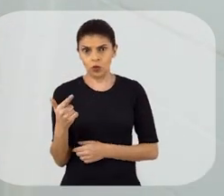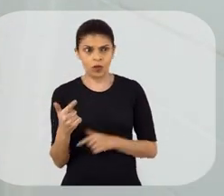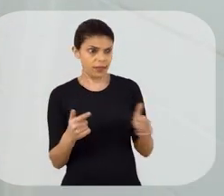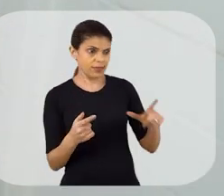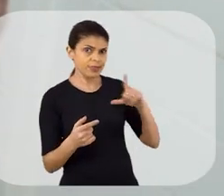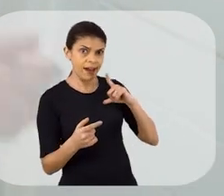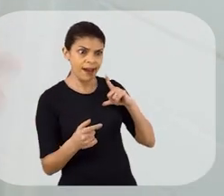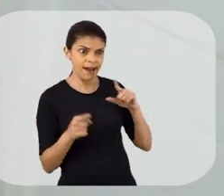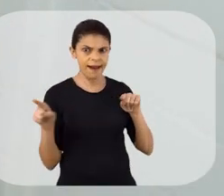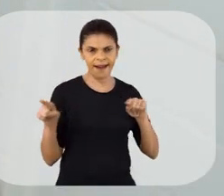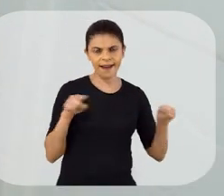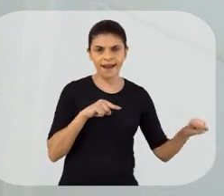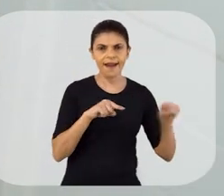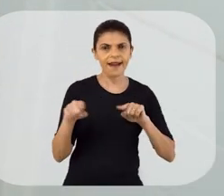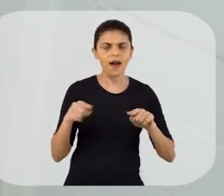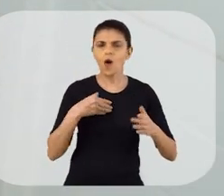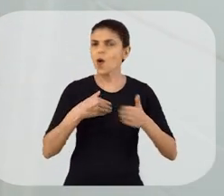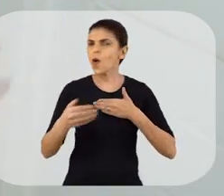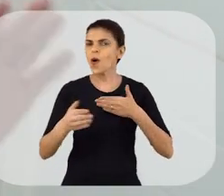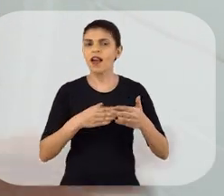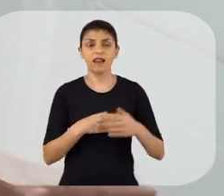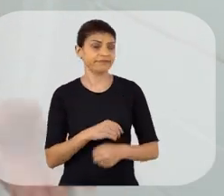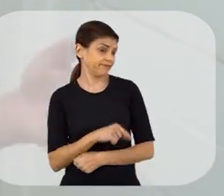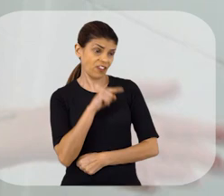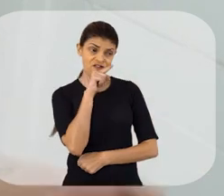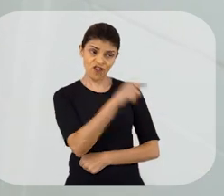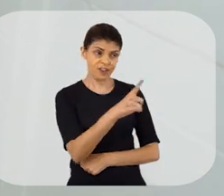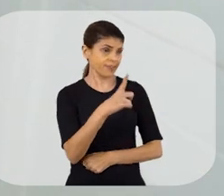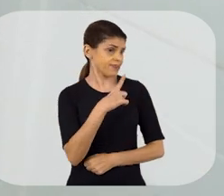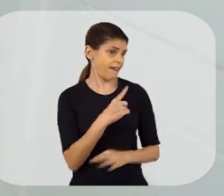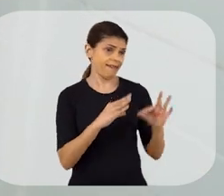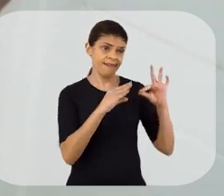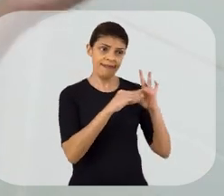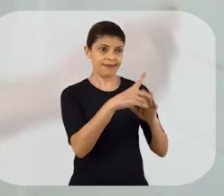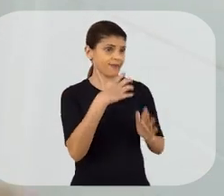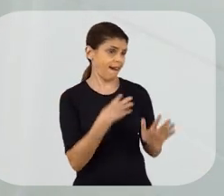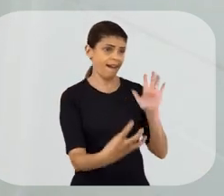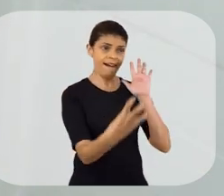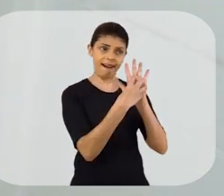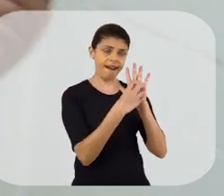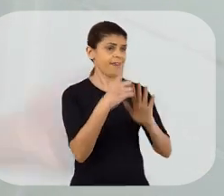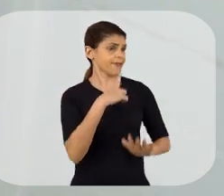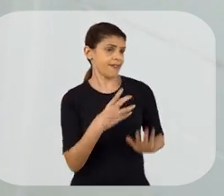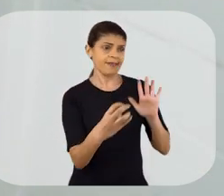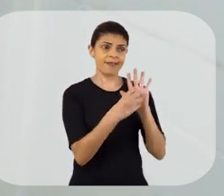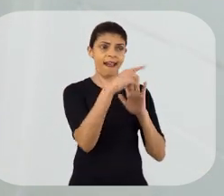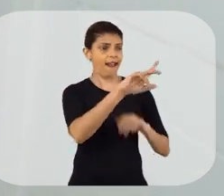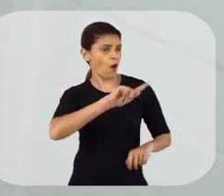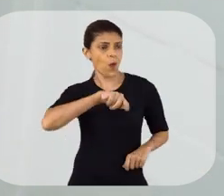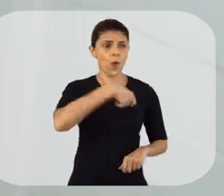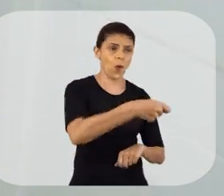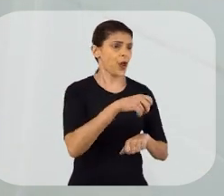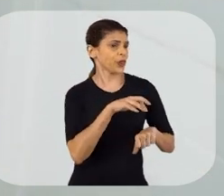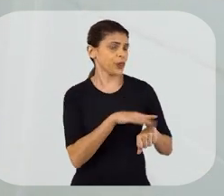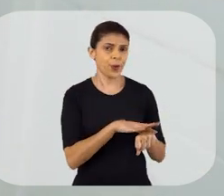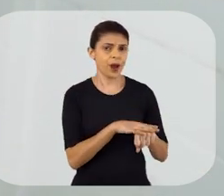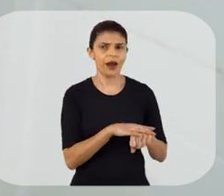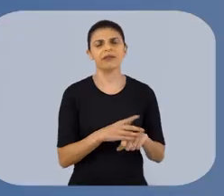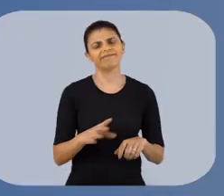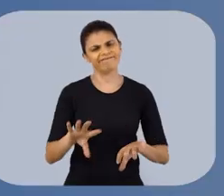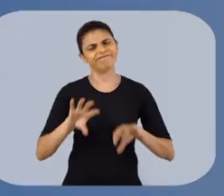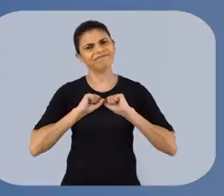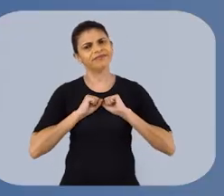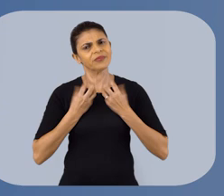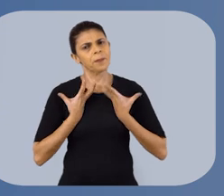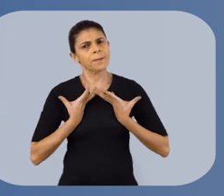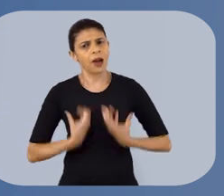tem, tipo, qualquer discussão fala você é idêntico, você tem AIDS, você é doente, isso rola muito.